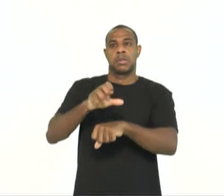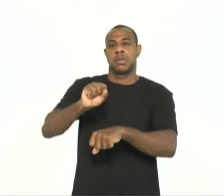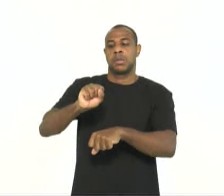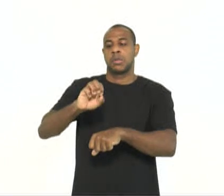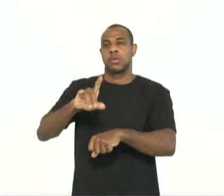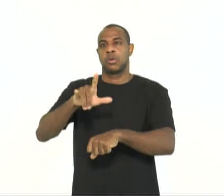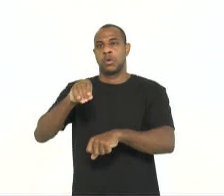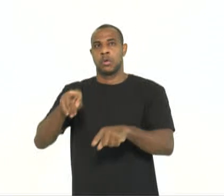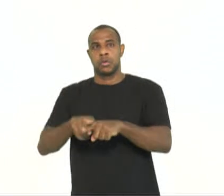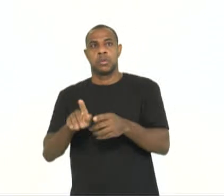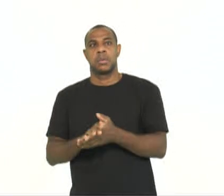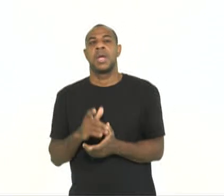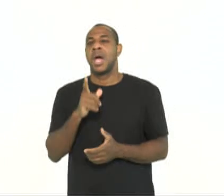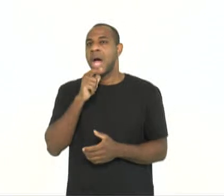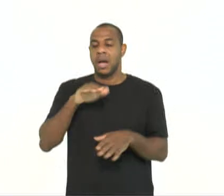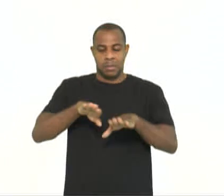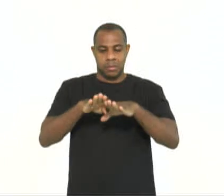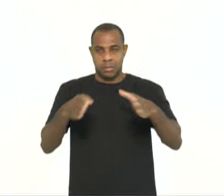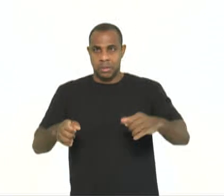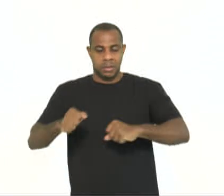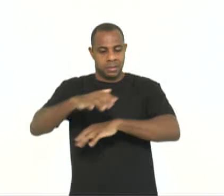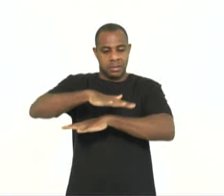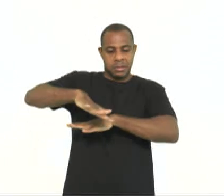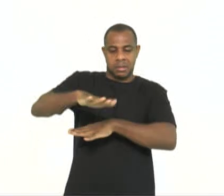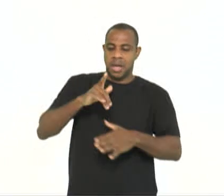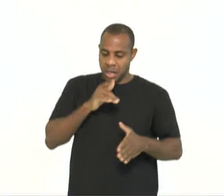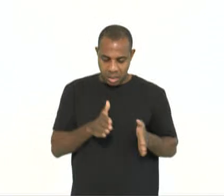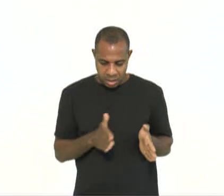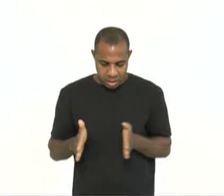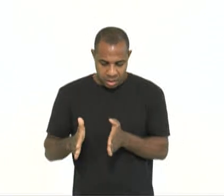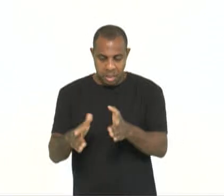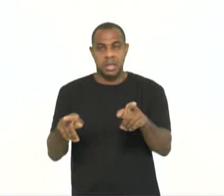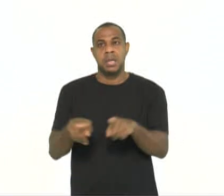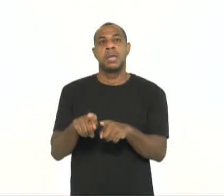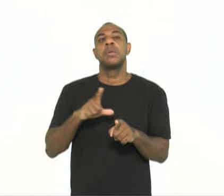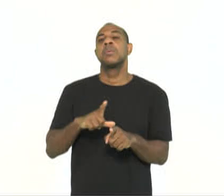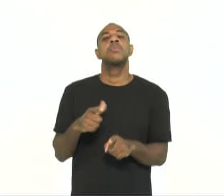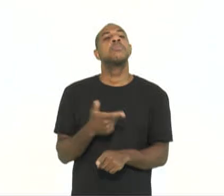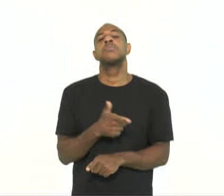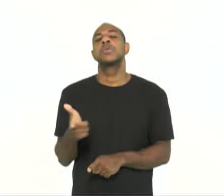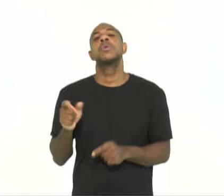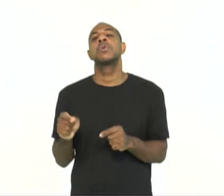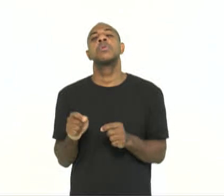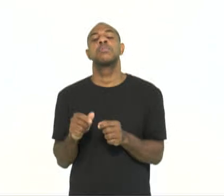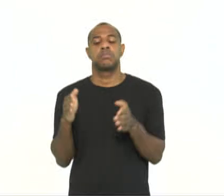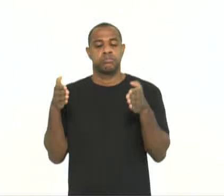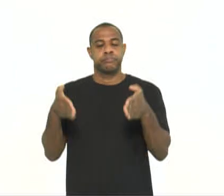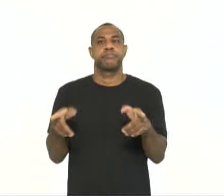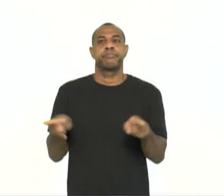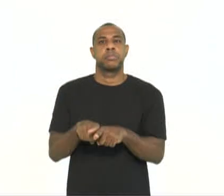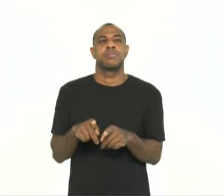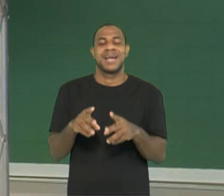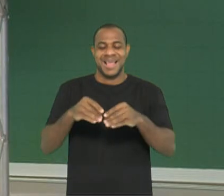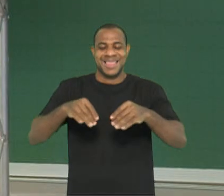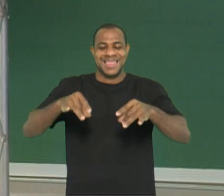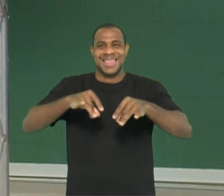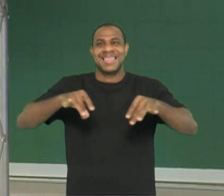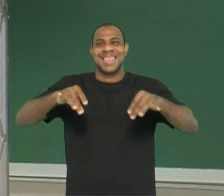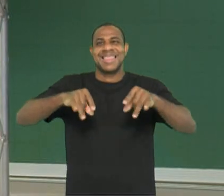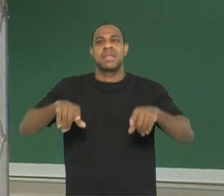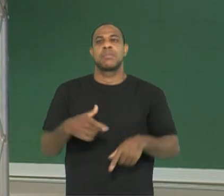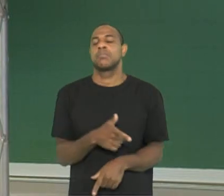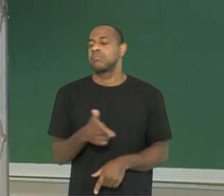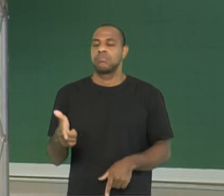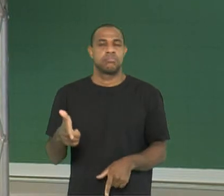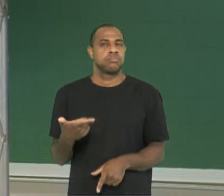rios, lagos, lagoas e também do subsolo e da atmosfera não possui uma grande concentração de sal, não apresenta